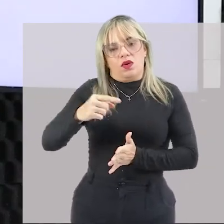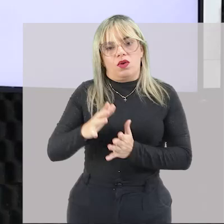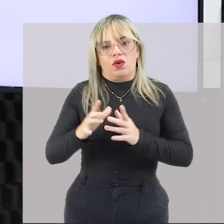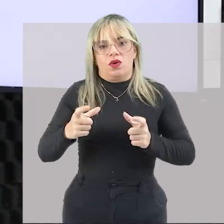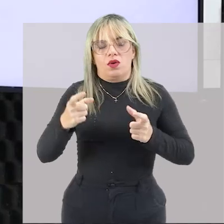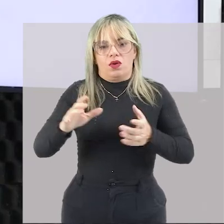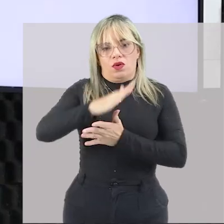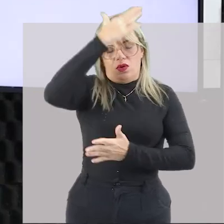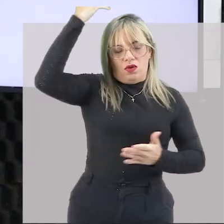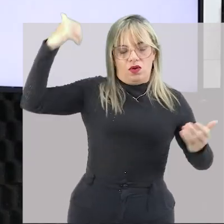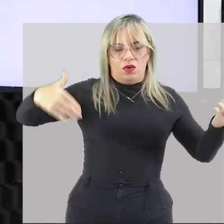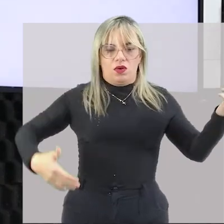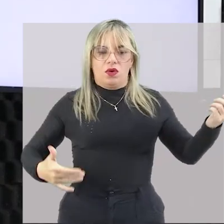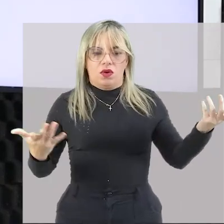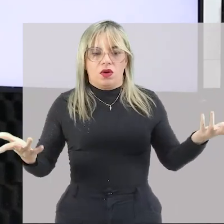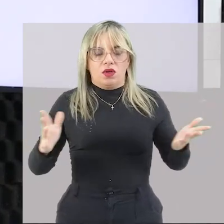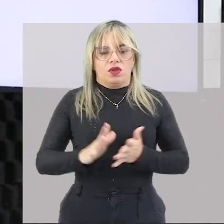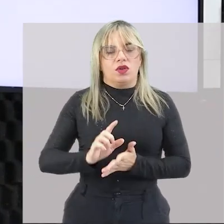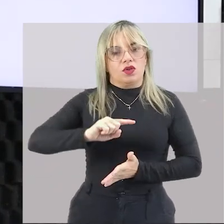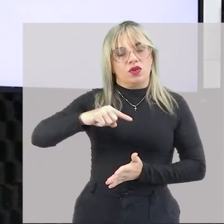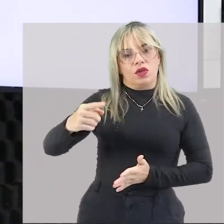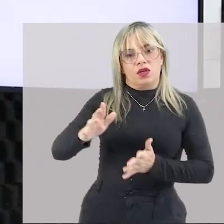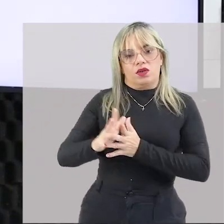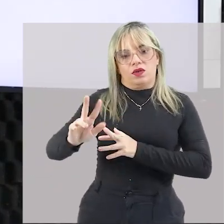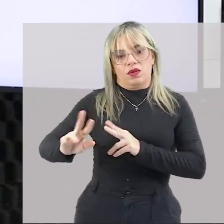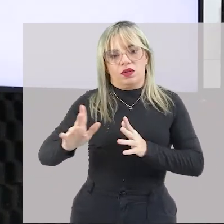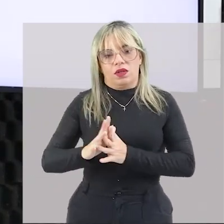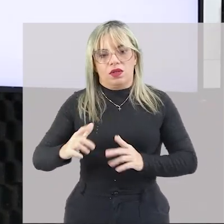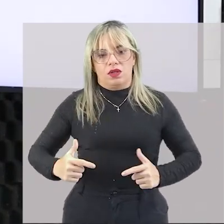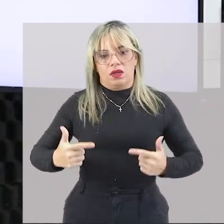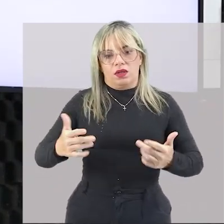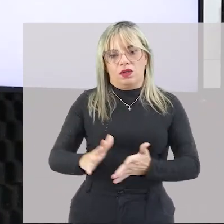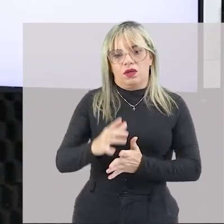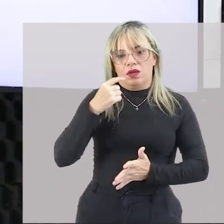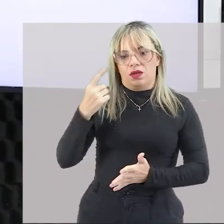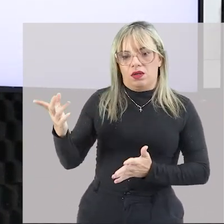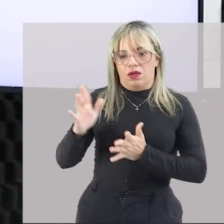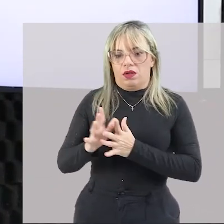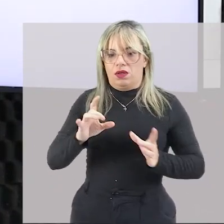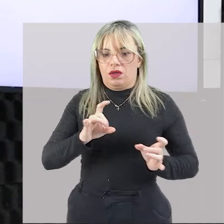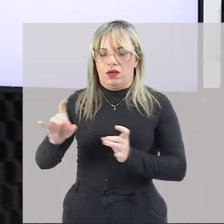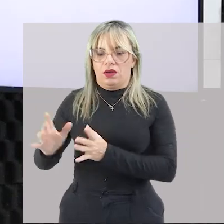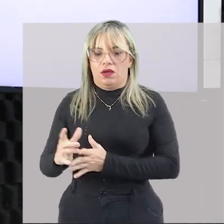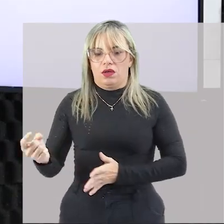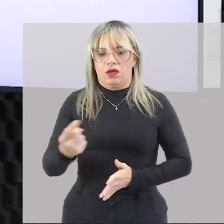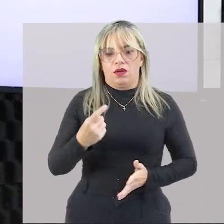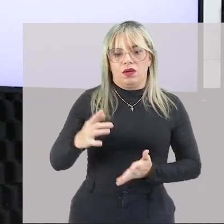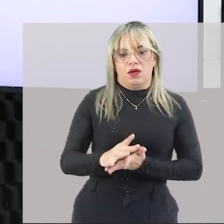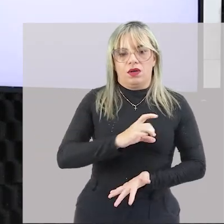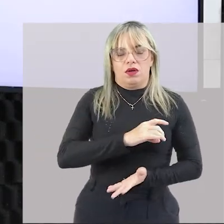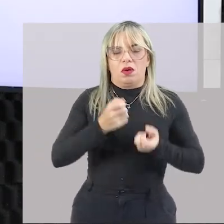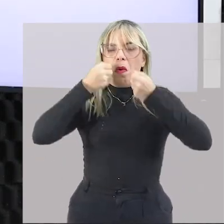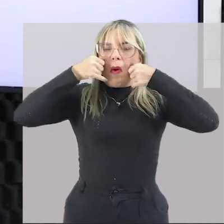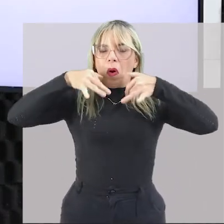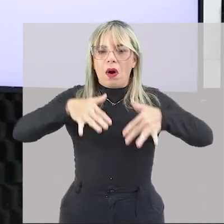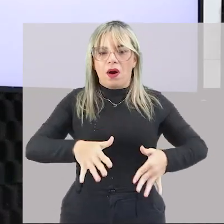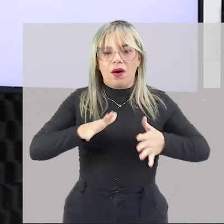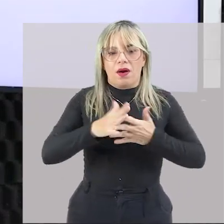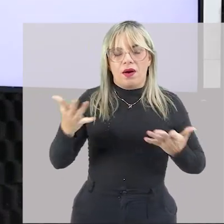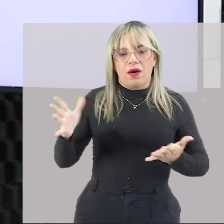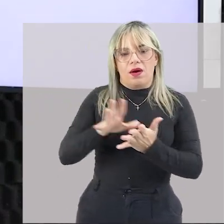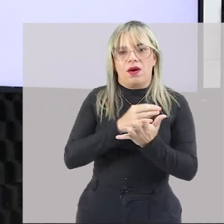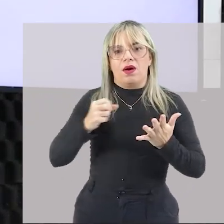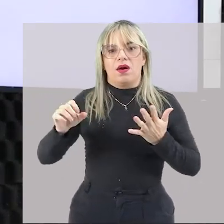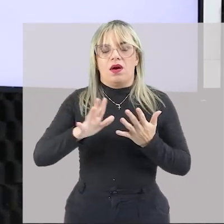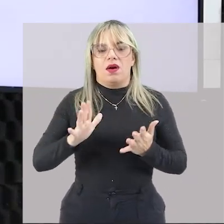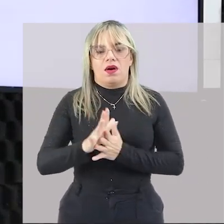dos mexicanos. Em outros é mais pesado, como é o caso da guerra. Né? Abandono, solidão, drama e medo. Eu estou falando de expressionismo do